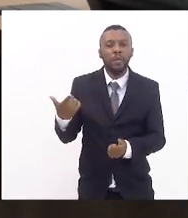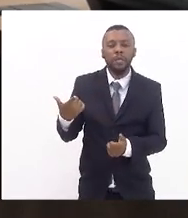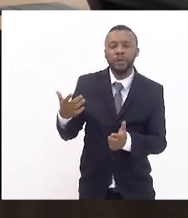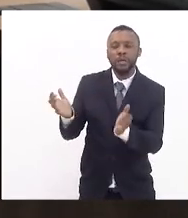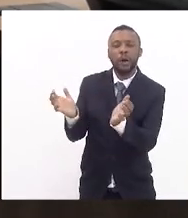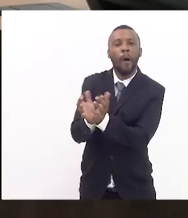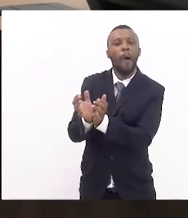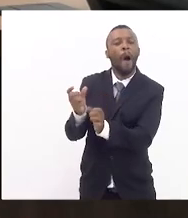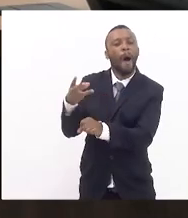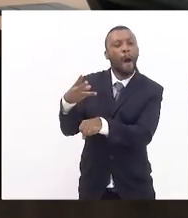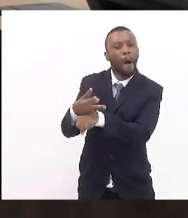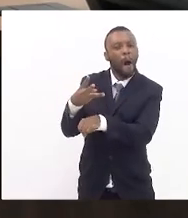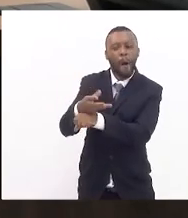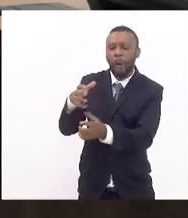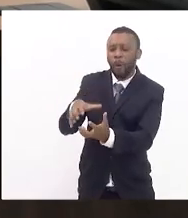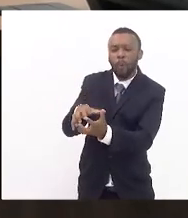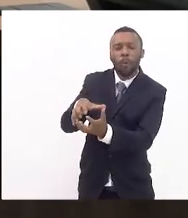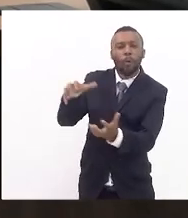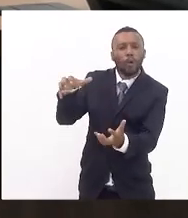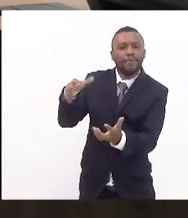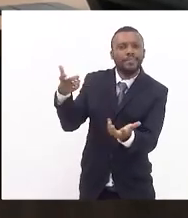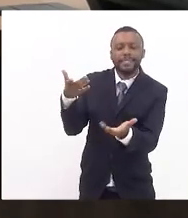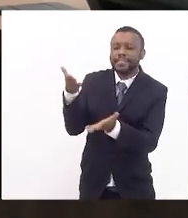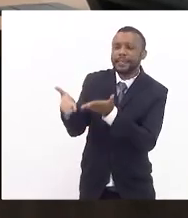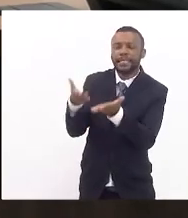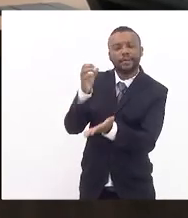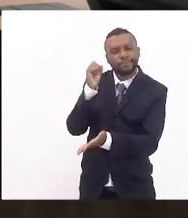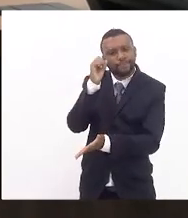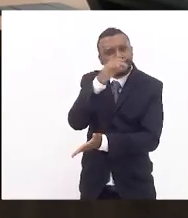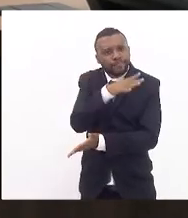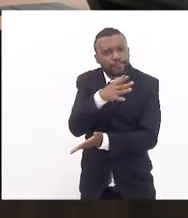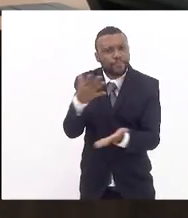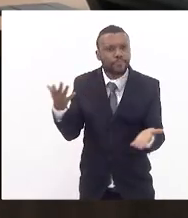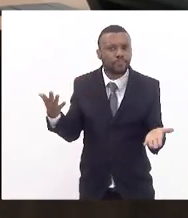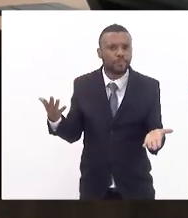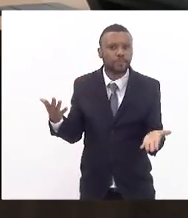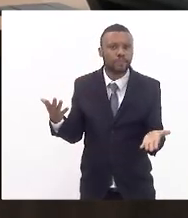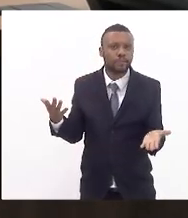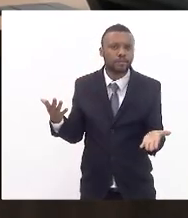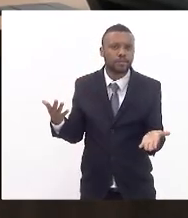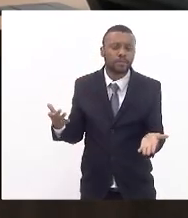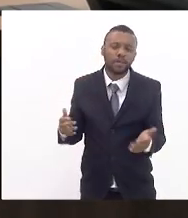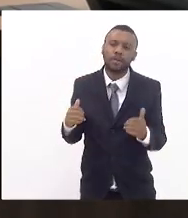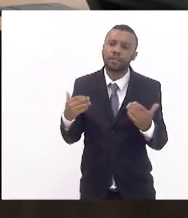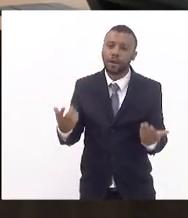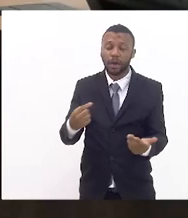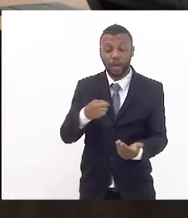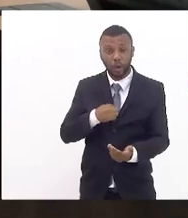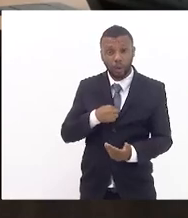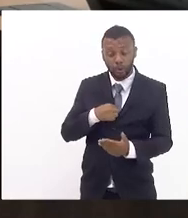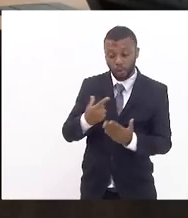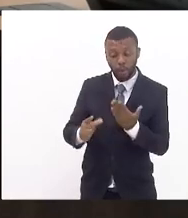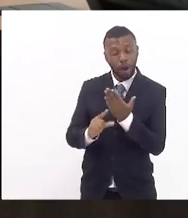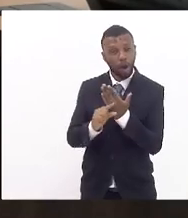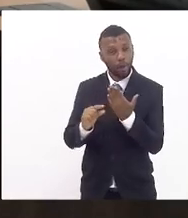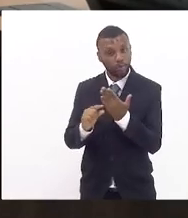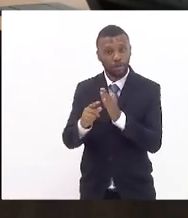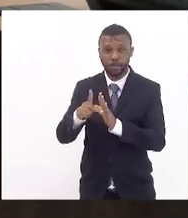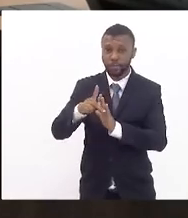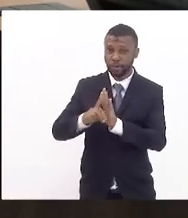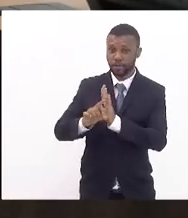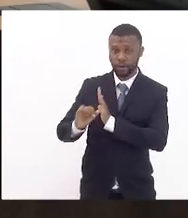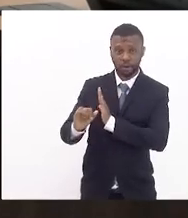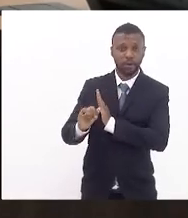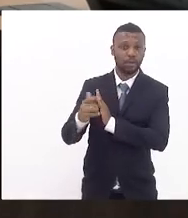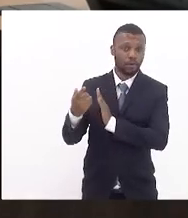dessa maneira desumana, como eu vi. O que isso quer dizer? Então, eu, como autora do projeto, eu vou